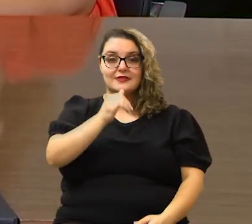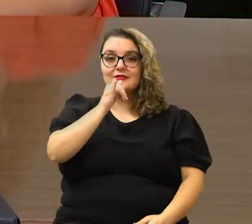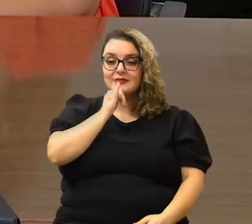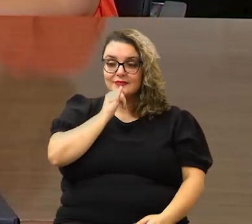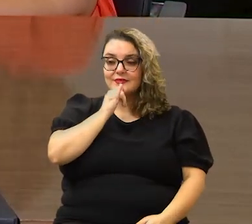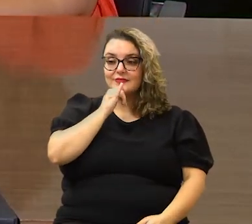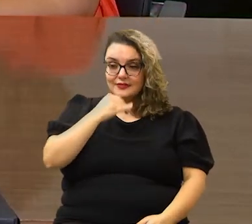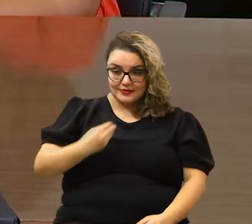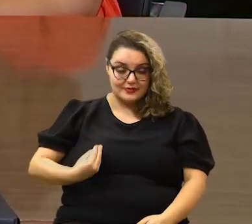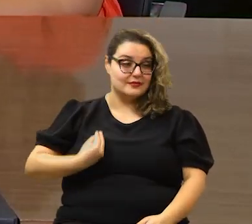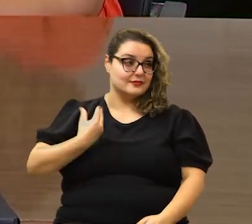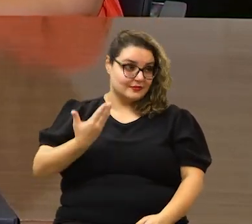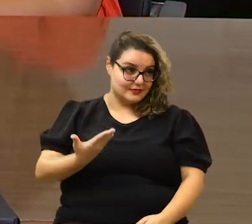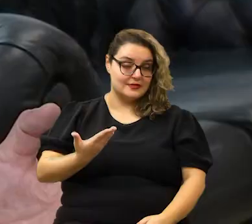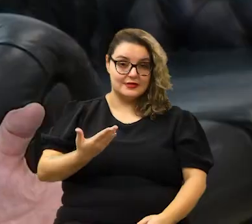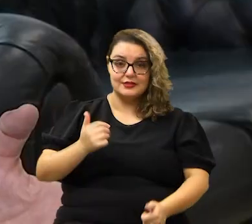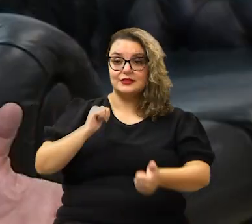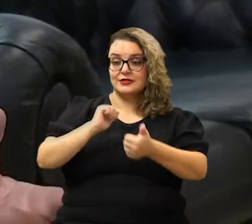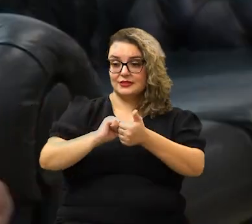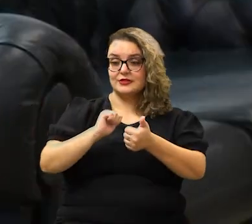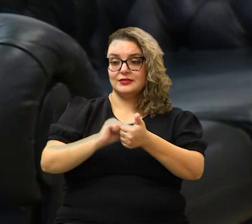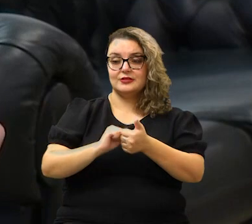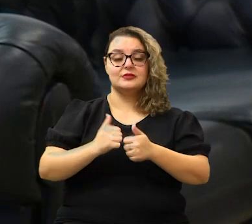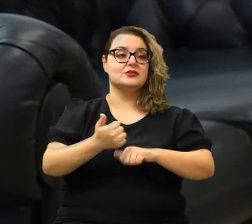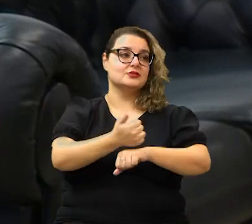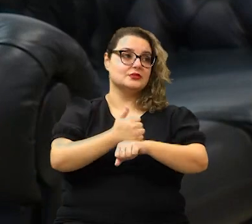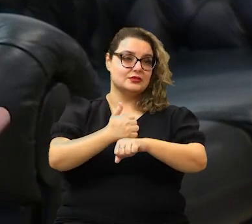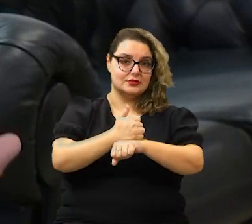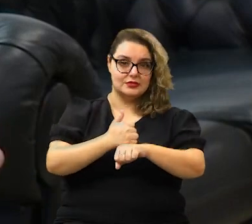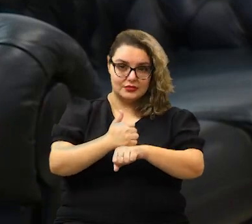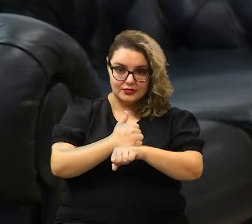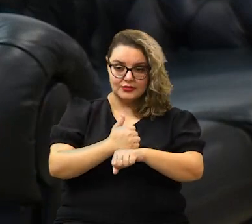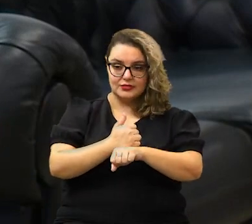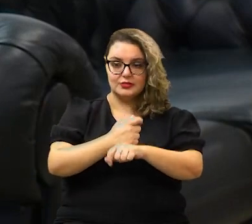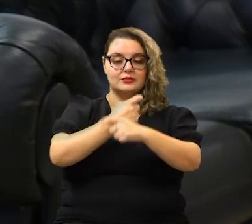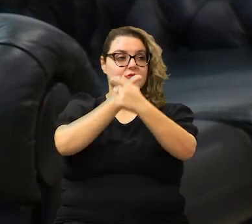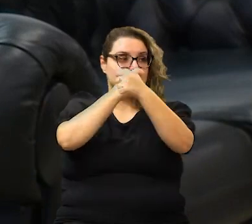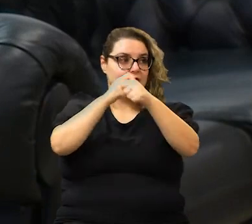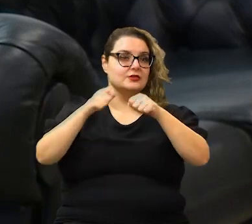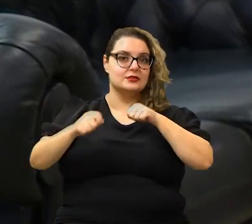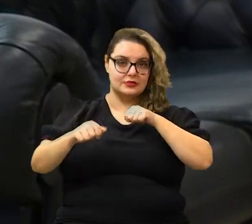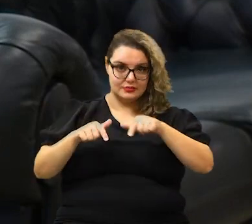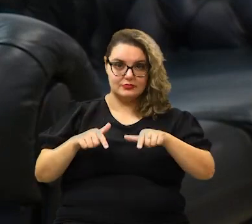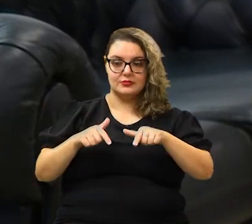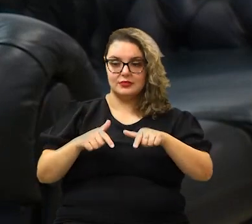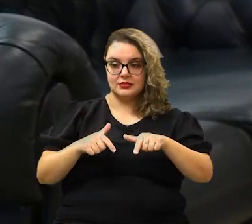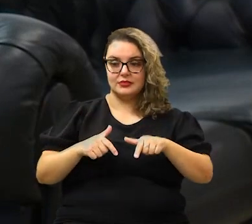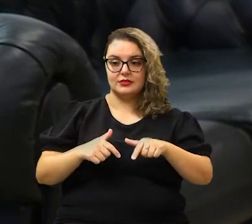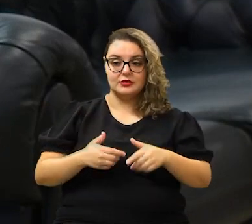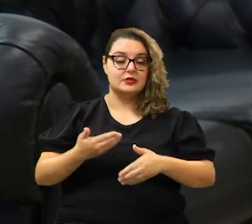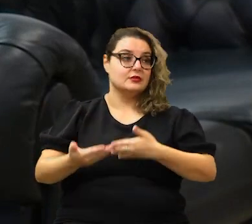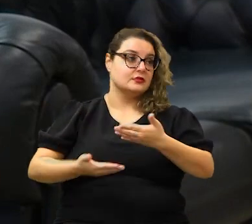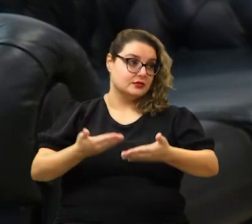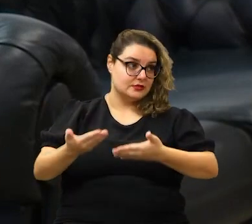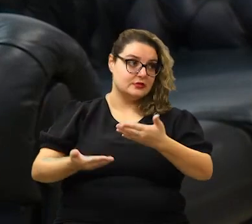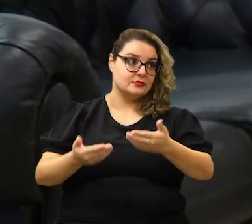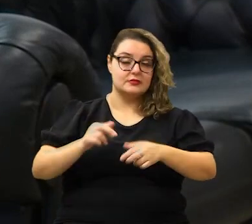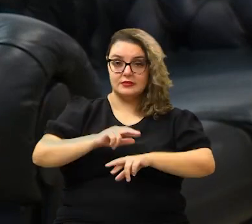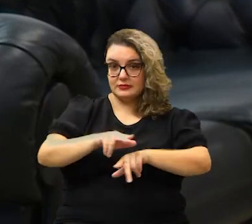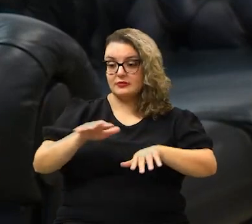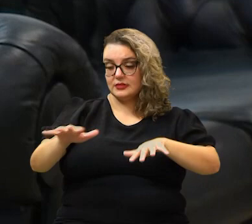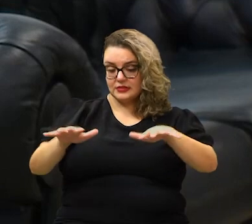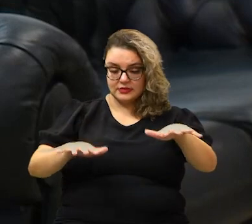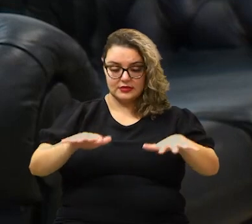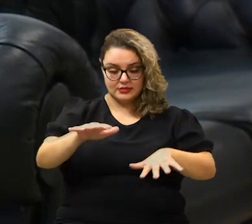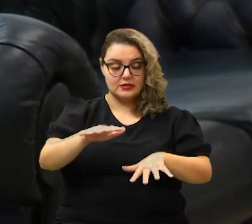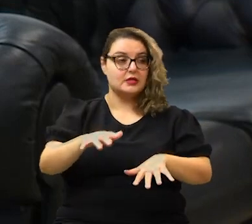você é um exemplo vivo, né, da qualidade dos profissionais que a PUC forma e que vão prestar